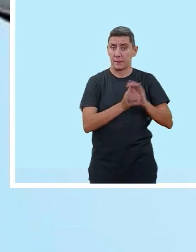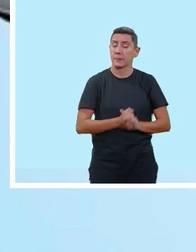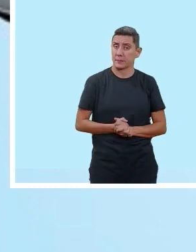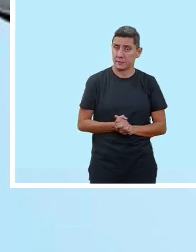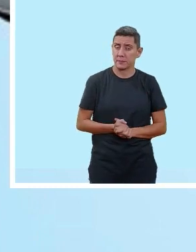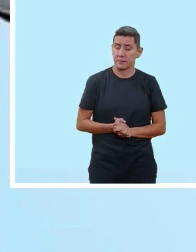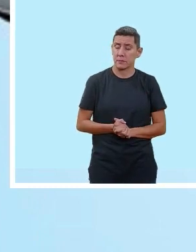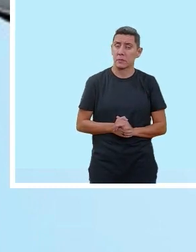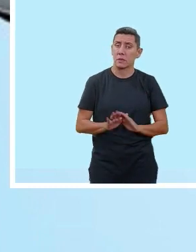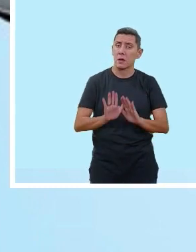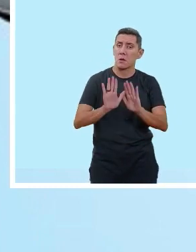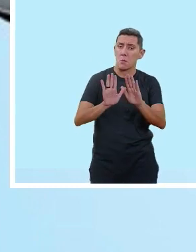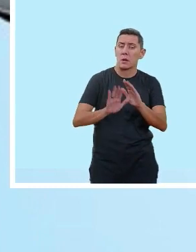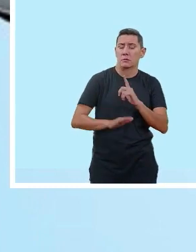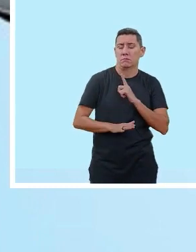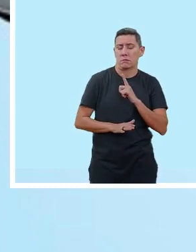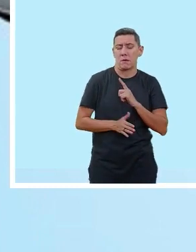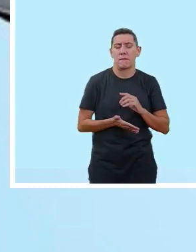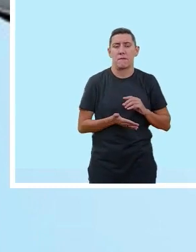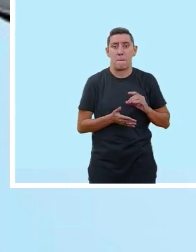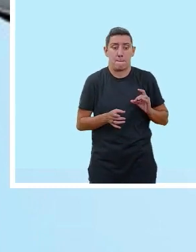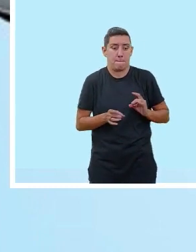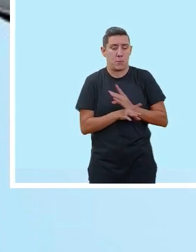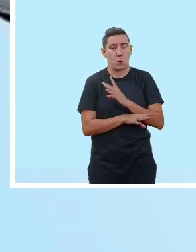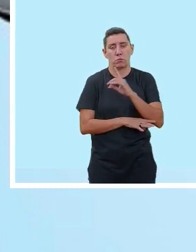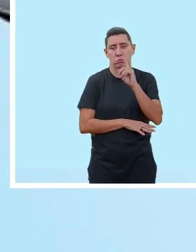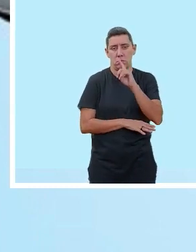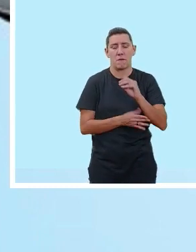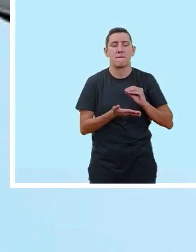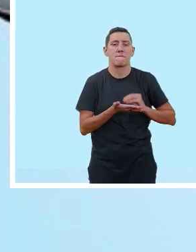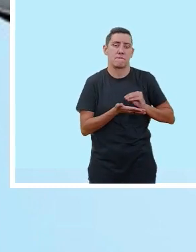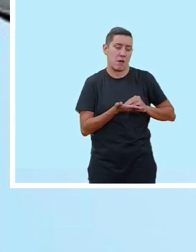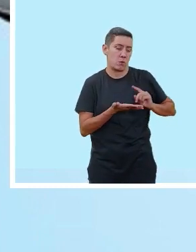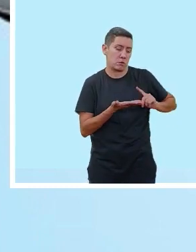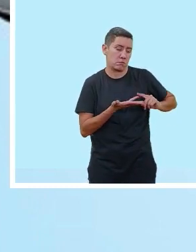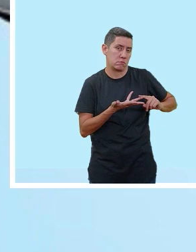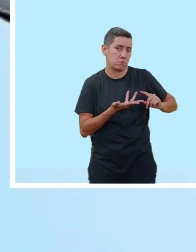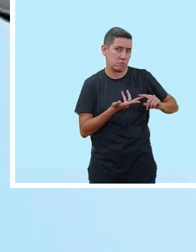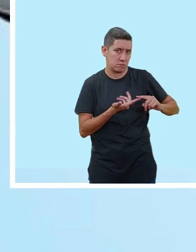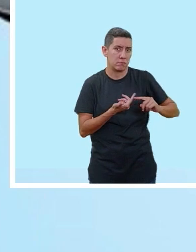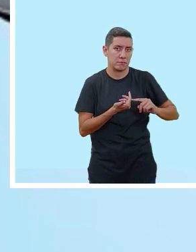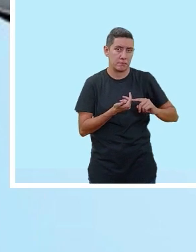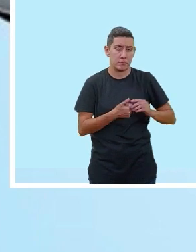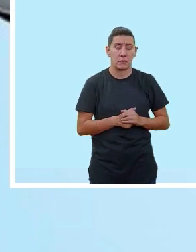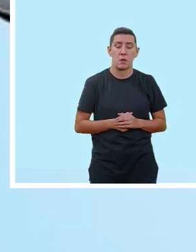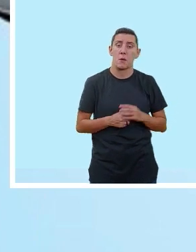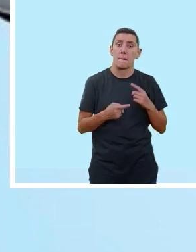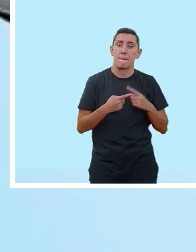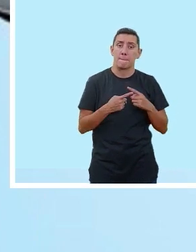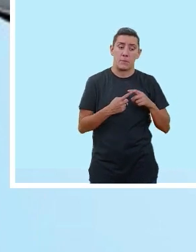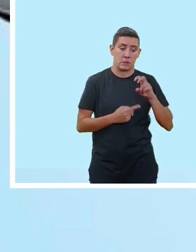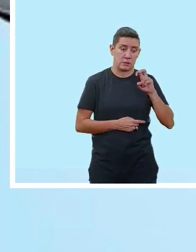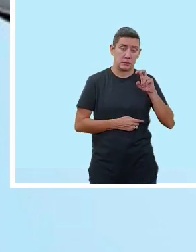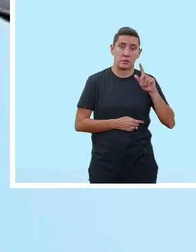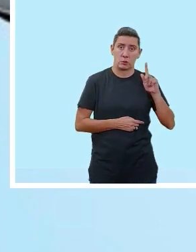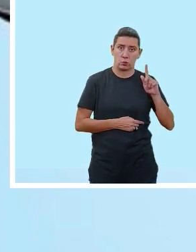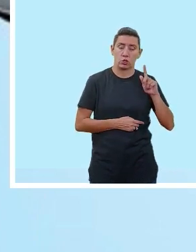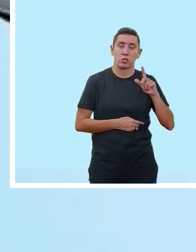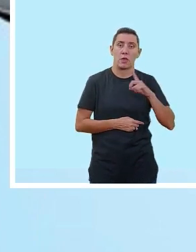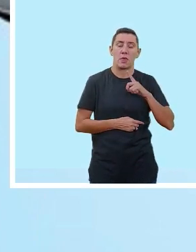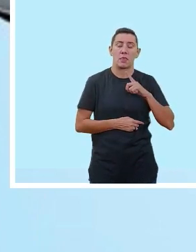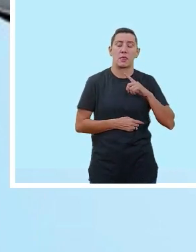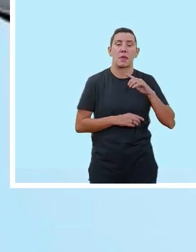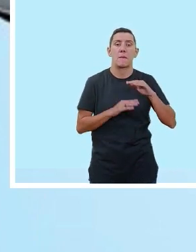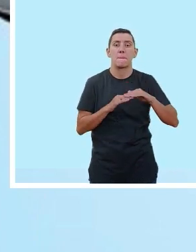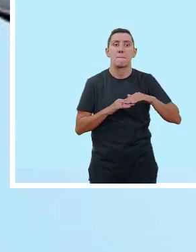um ponto a ser trabalhado, né? A implantação do 5G, ele praticamente duplica o consumo de energia elétrica nas